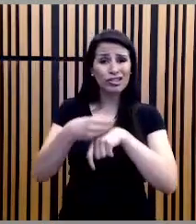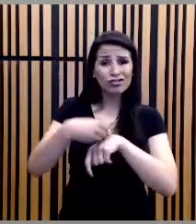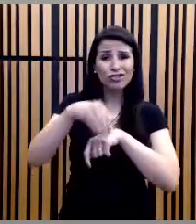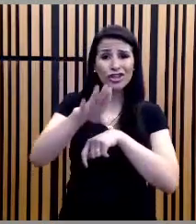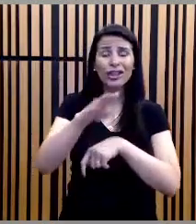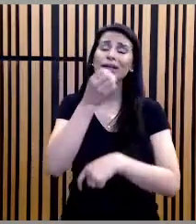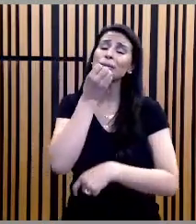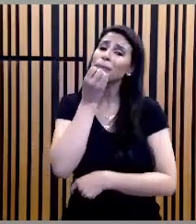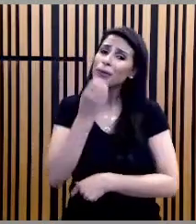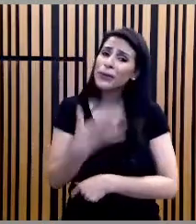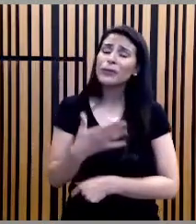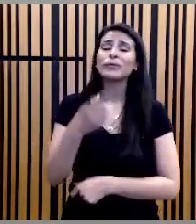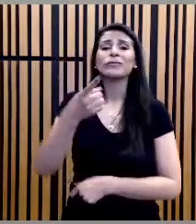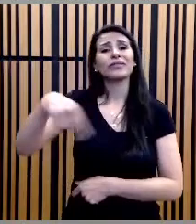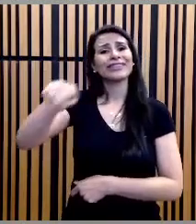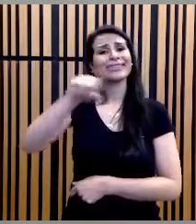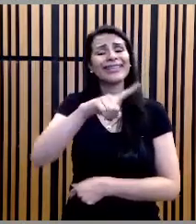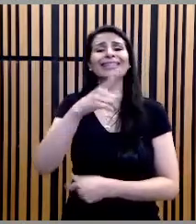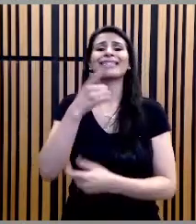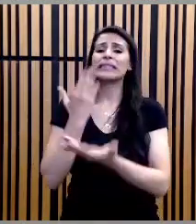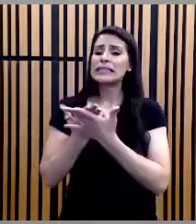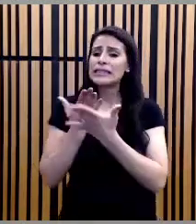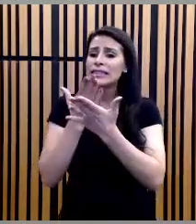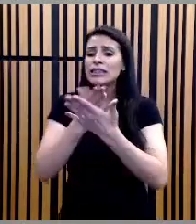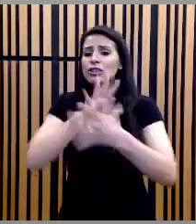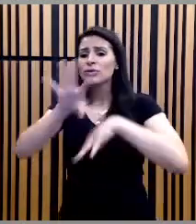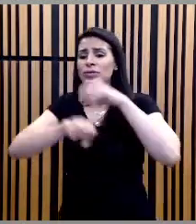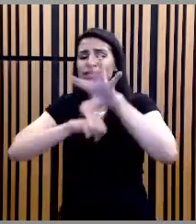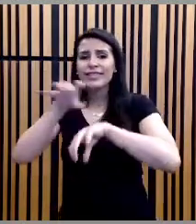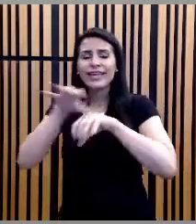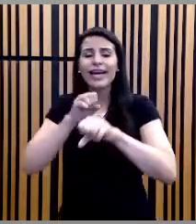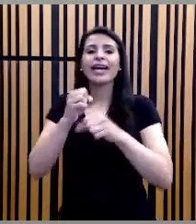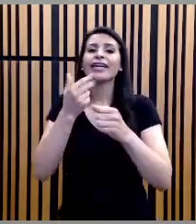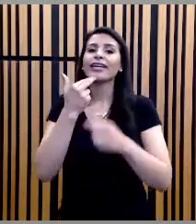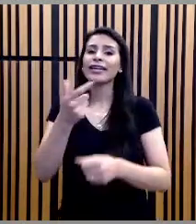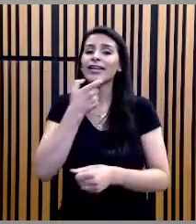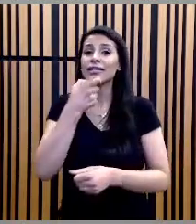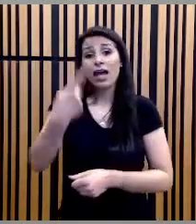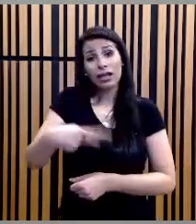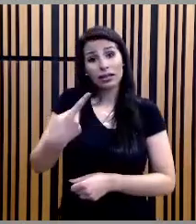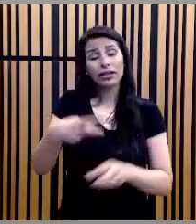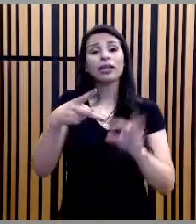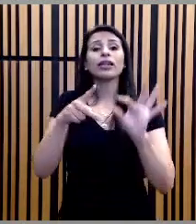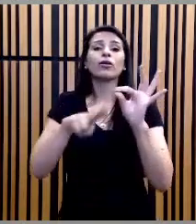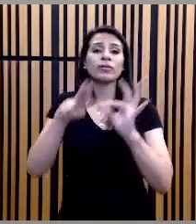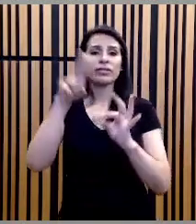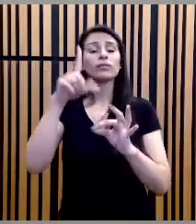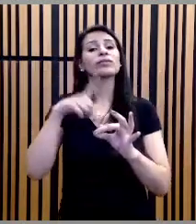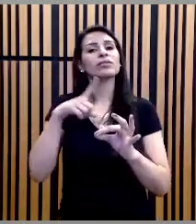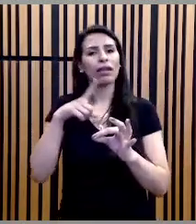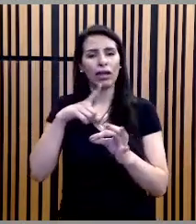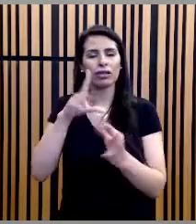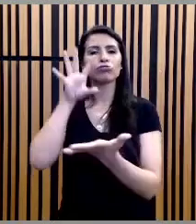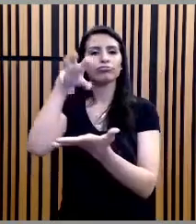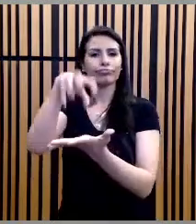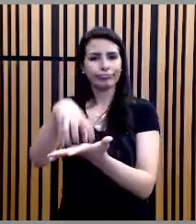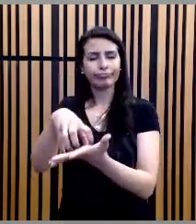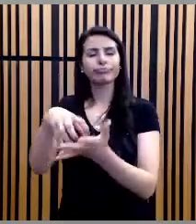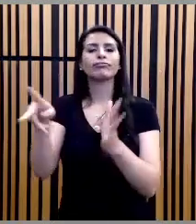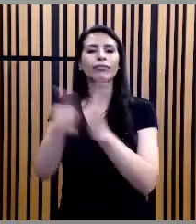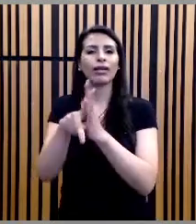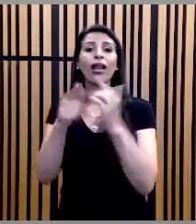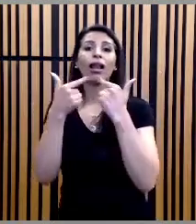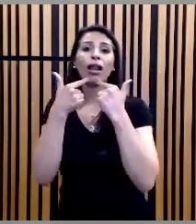enfim, buscarem qualificação em inglês. Na Unisinos também a gente tem o Instituto aí de Línguas, né? Que também para